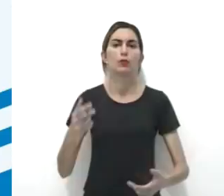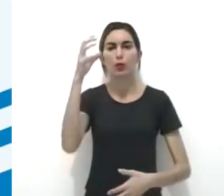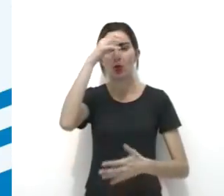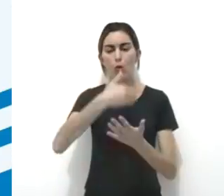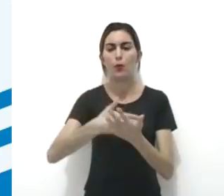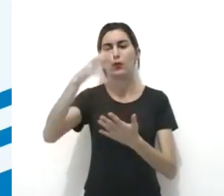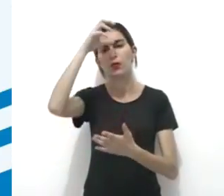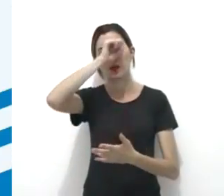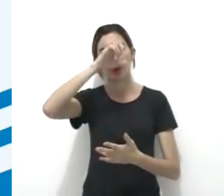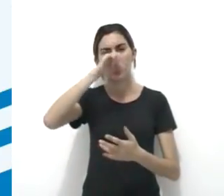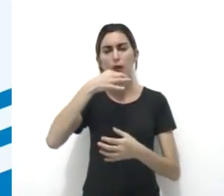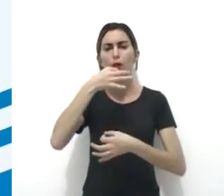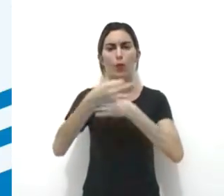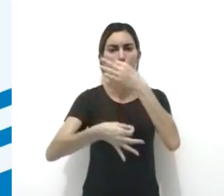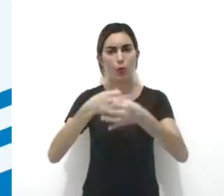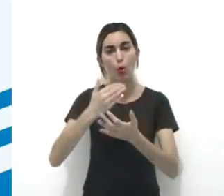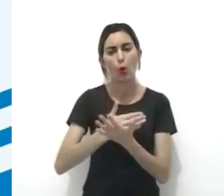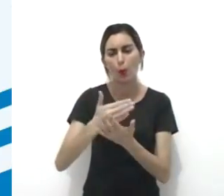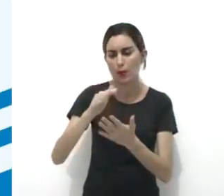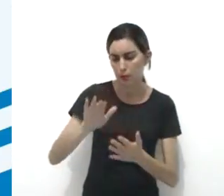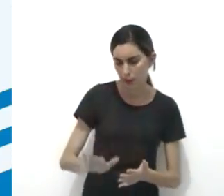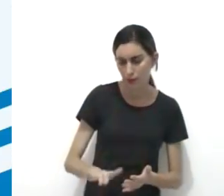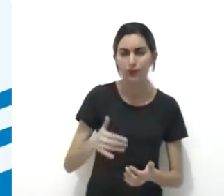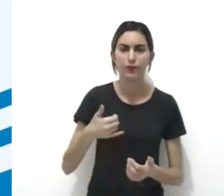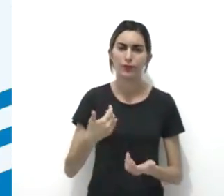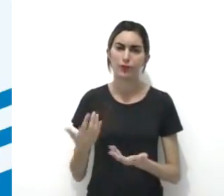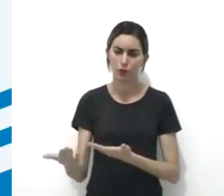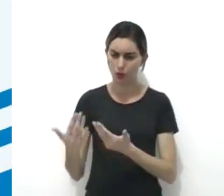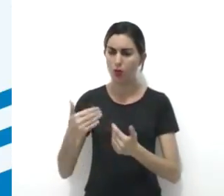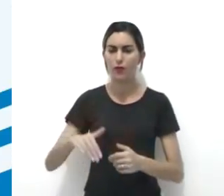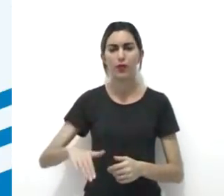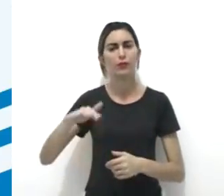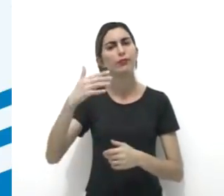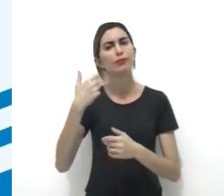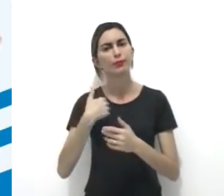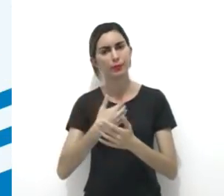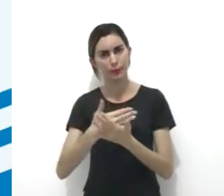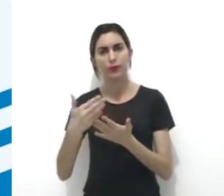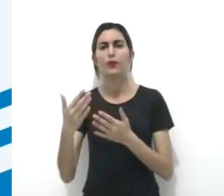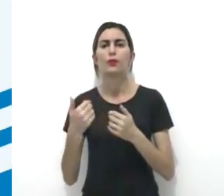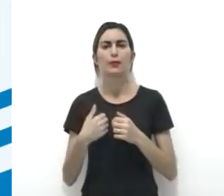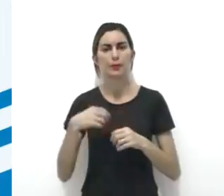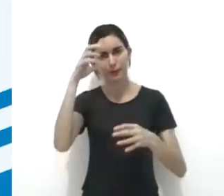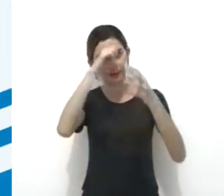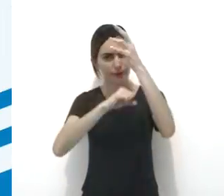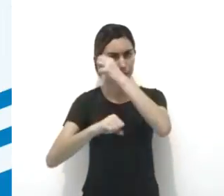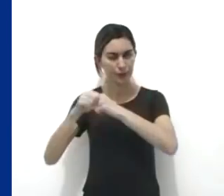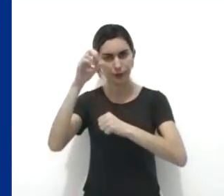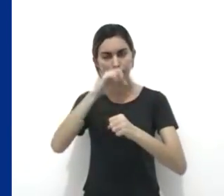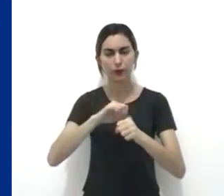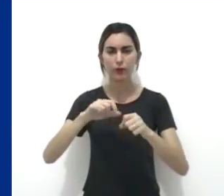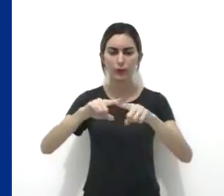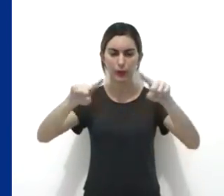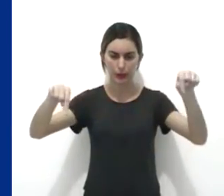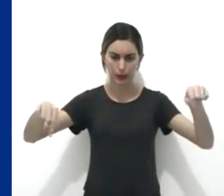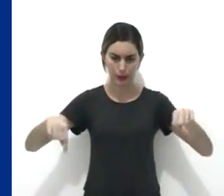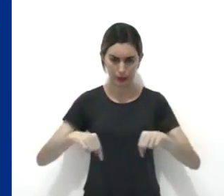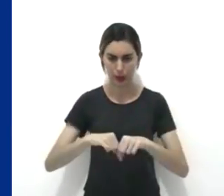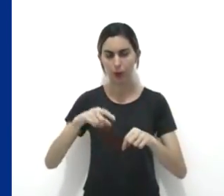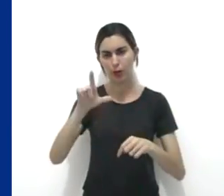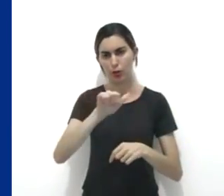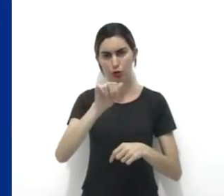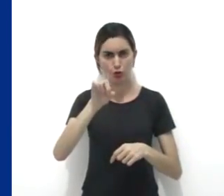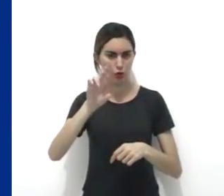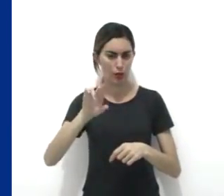começar a aprender. Então, sugere-se que seja começado na segunda infância. E todo momento é momento da gente aprender. O tabuleiro de